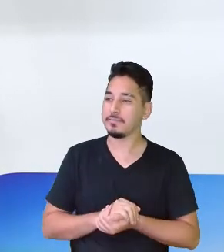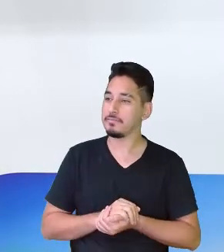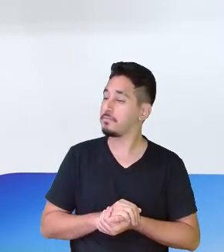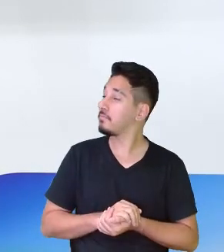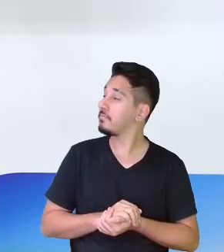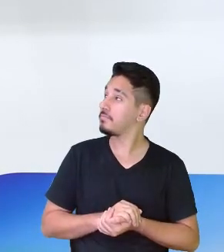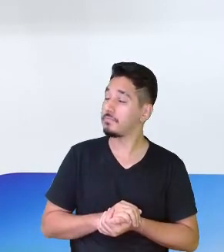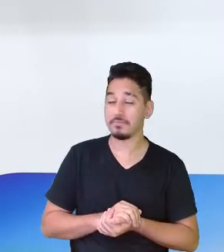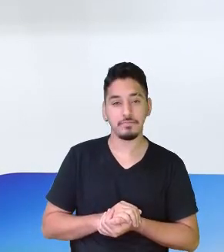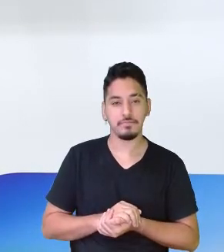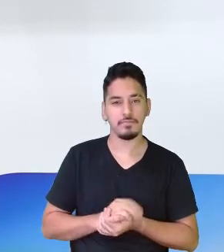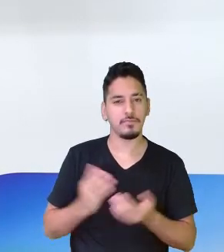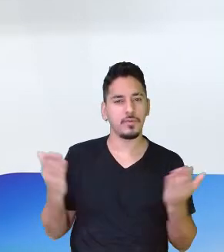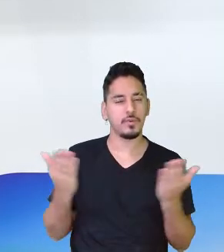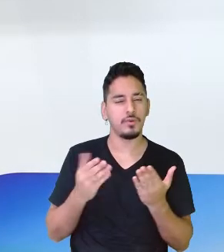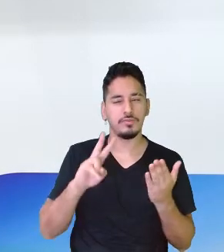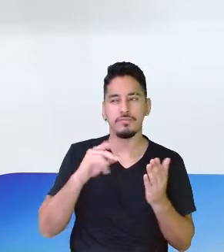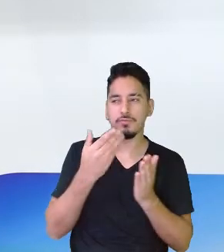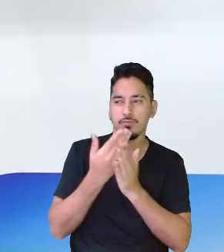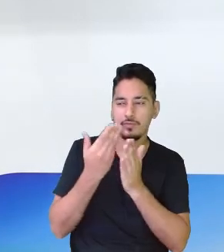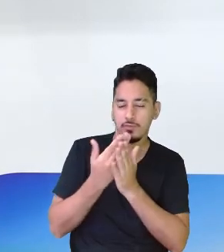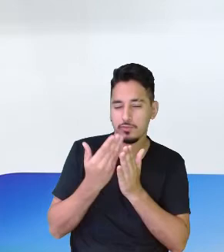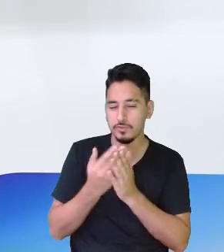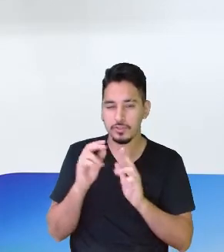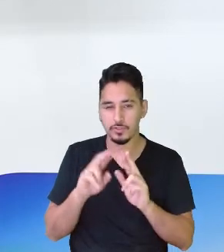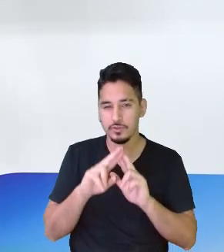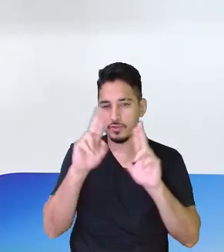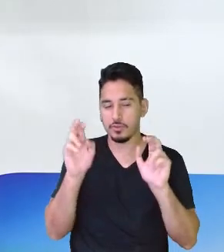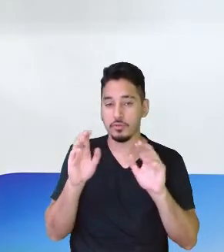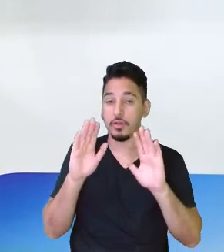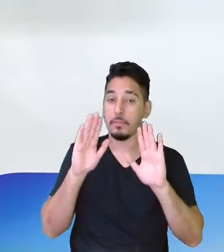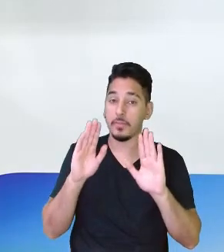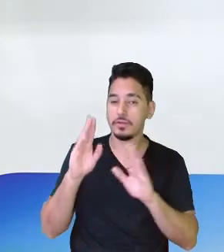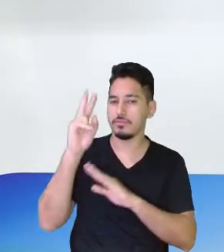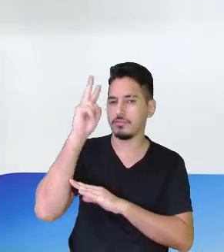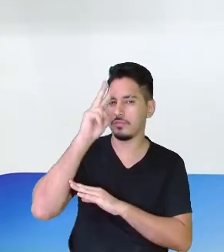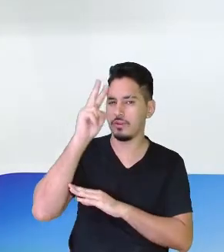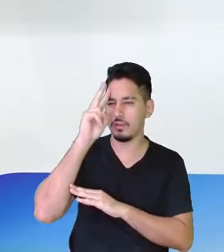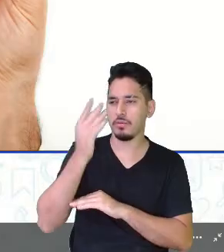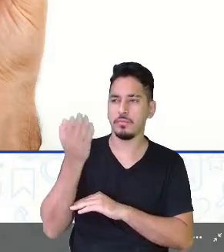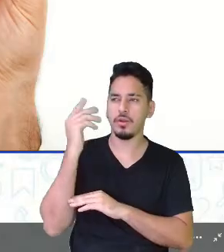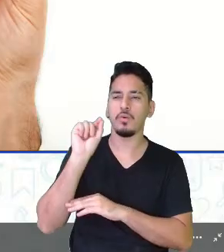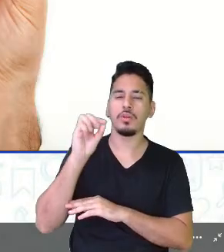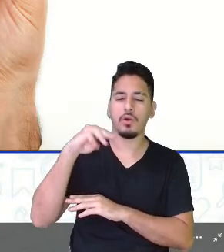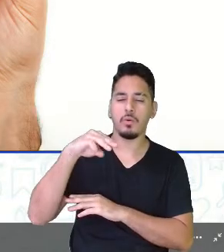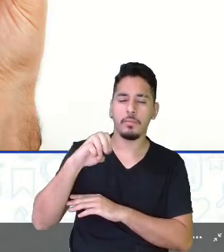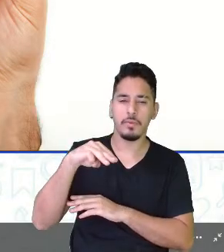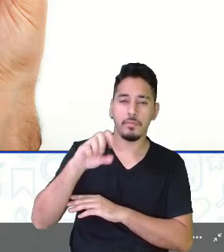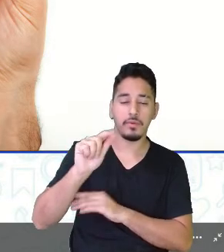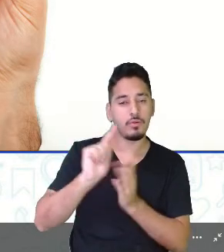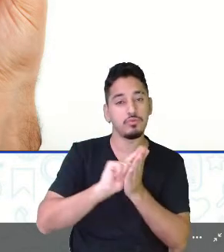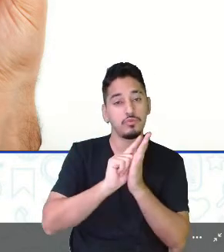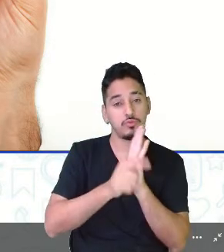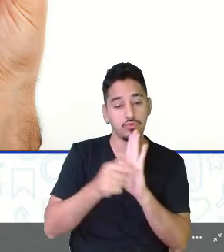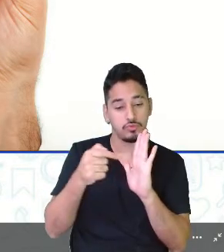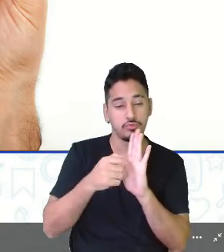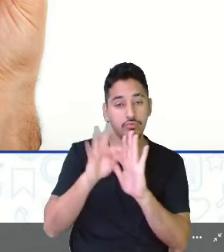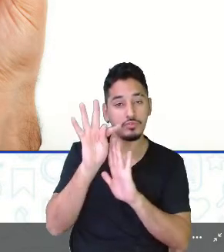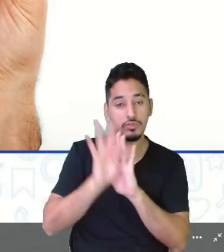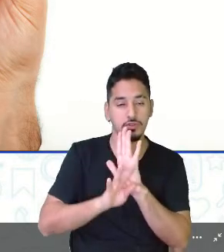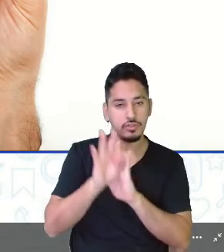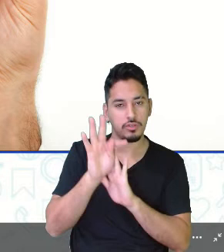E aí, hoje a gente vai continuar o estudo do meme. E para relembrar, o que é um meme? É um gênero textual que